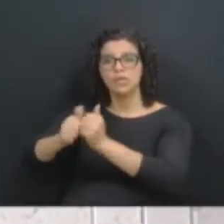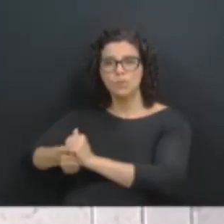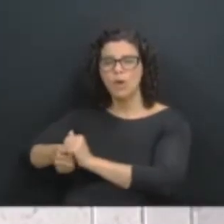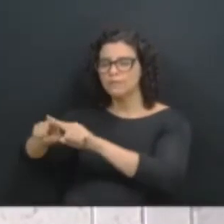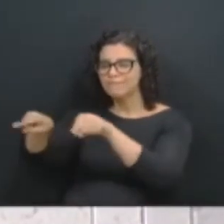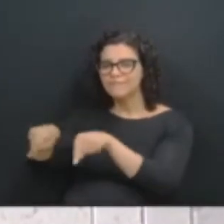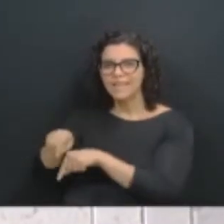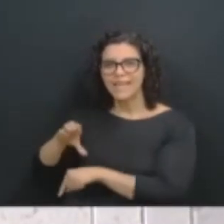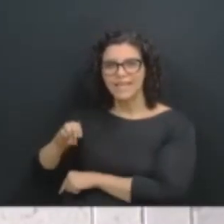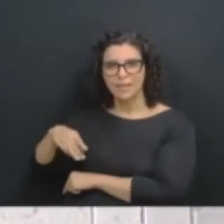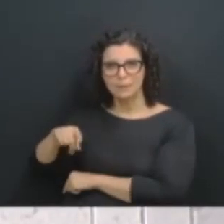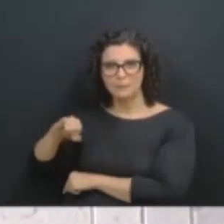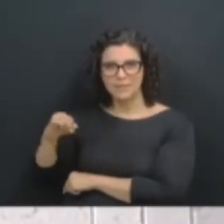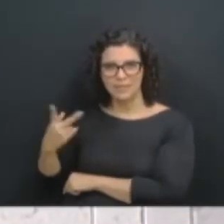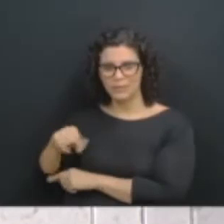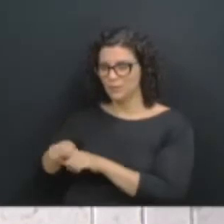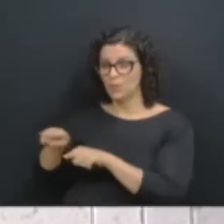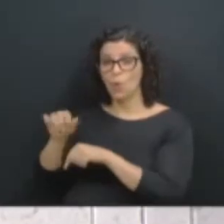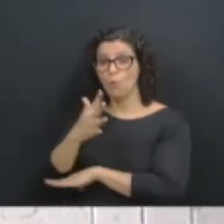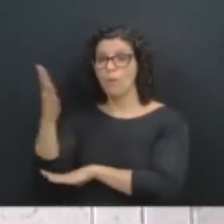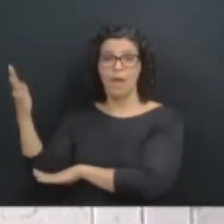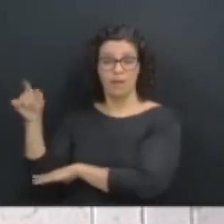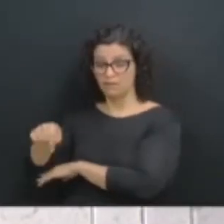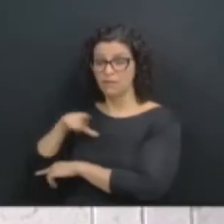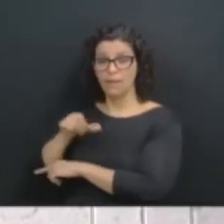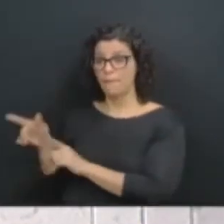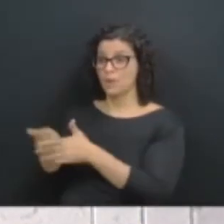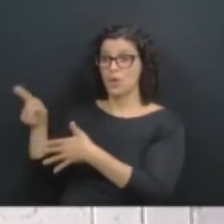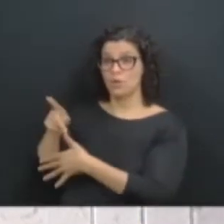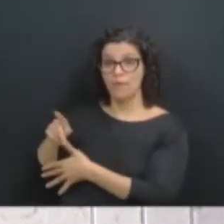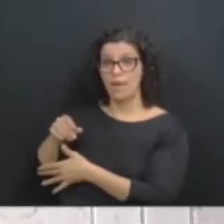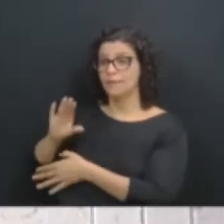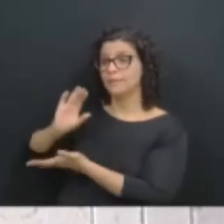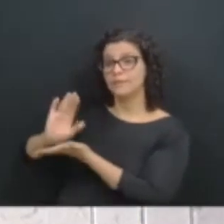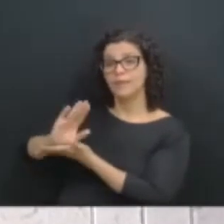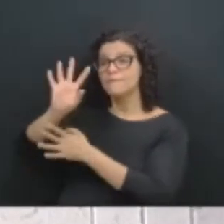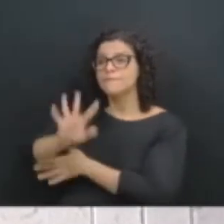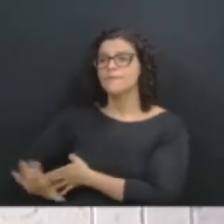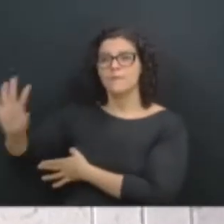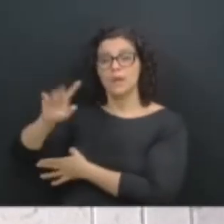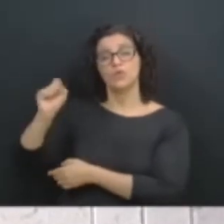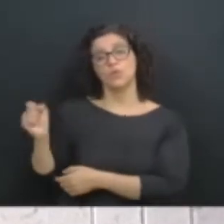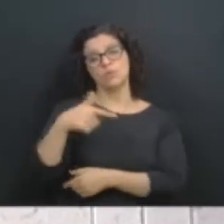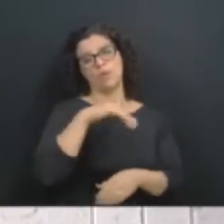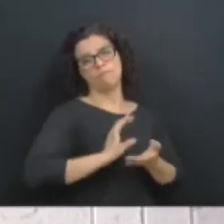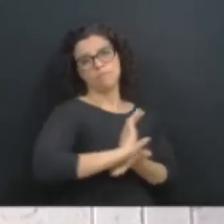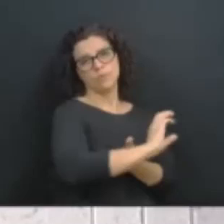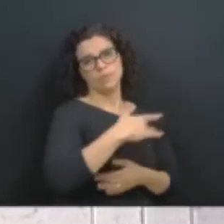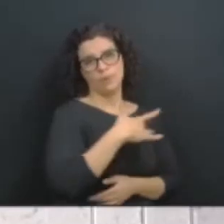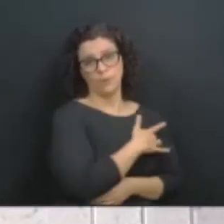Ponta Grossa. É essa que é a diferença. A prioridade do governo está invertida. A Secretaria de